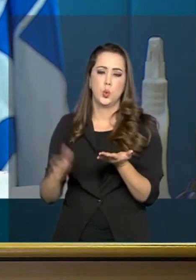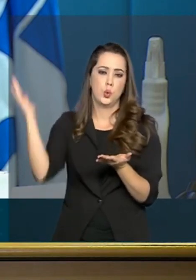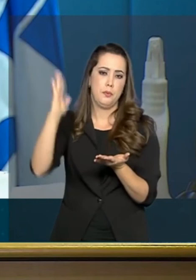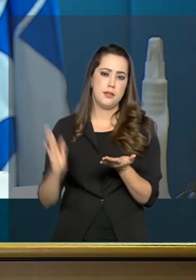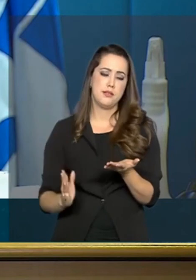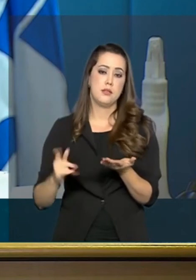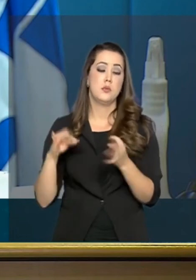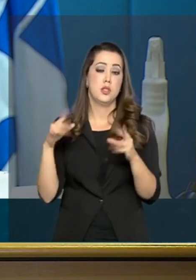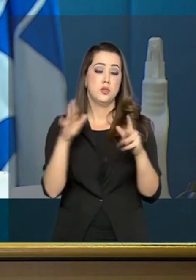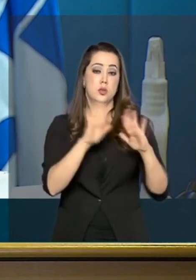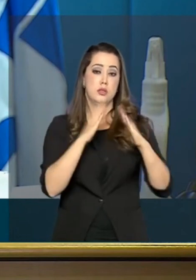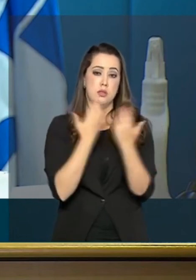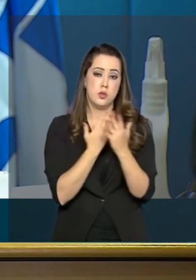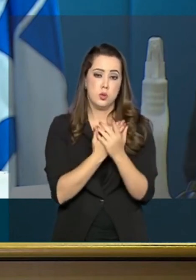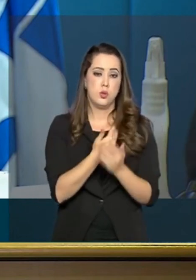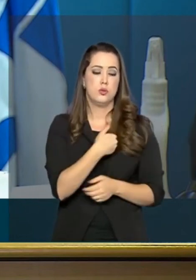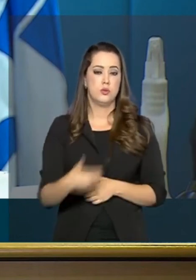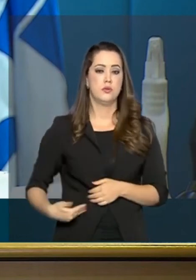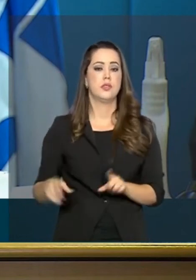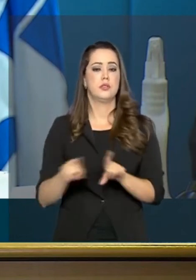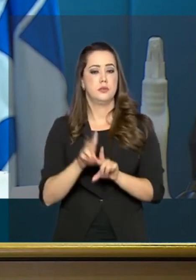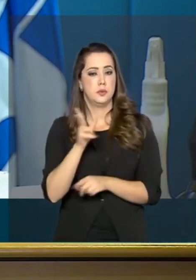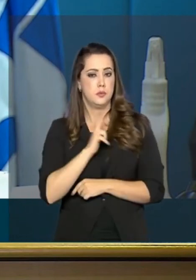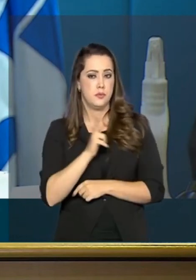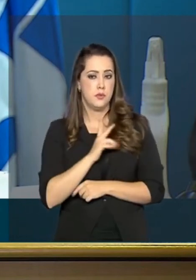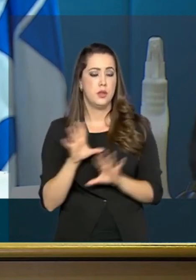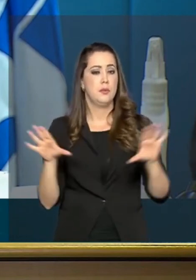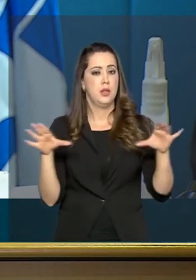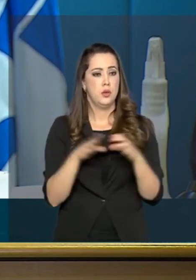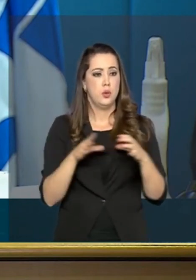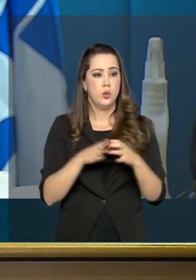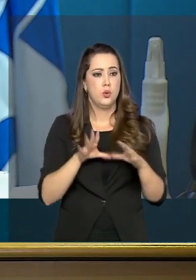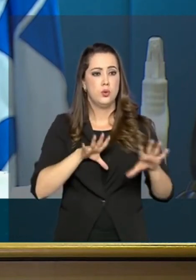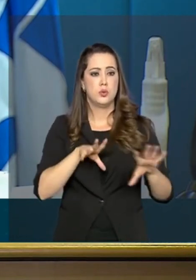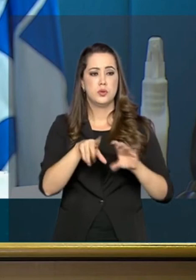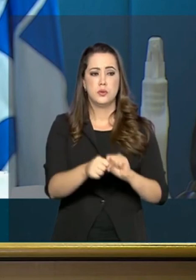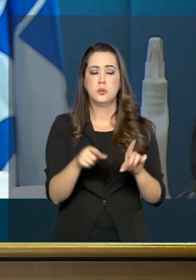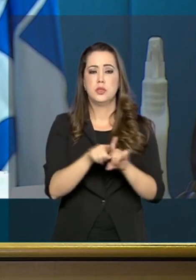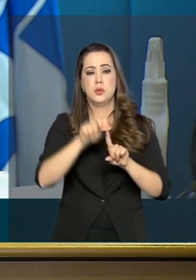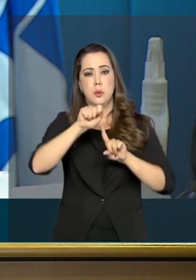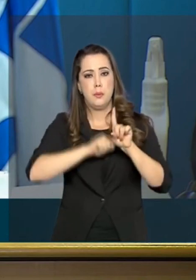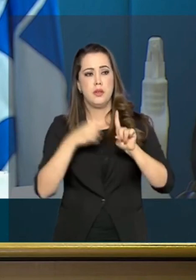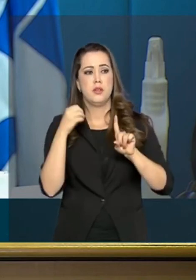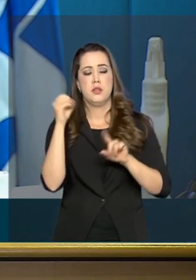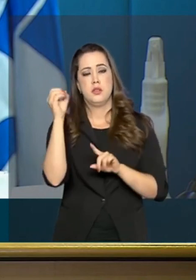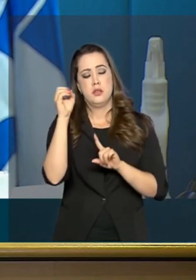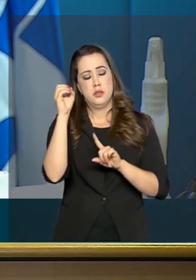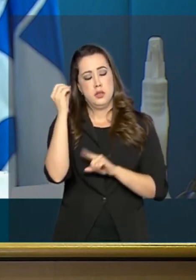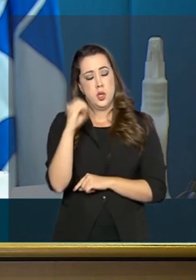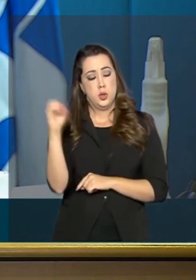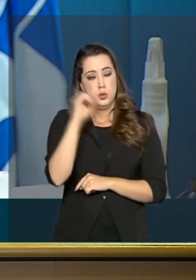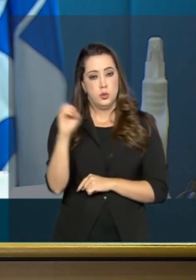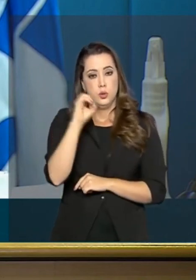para todas as escolas públicas e privadas e grupos formadores. Em outubro, as ações de educomunicação tratam